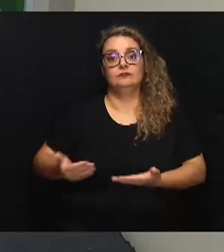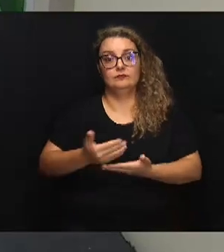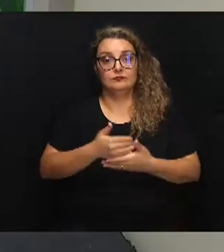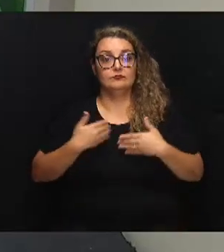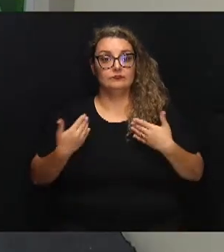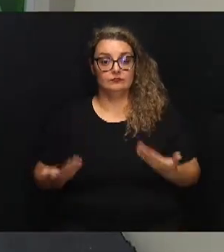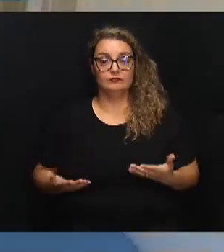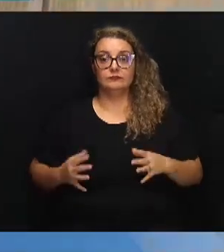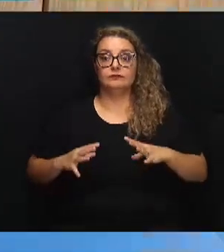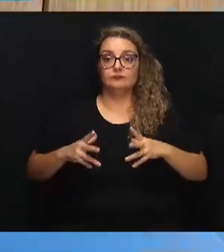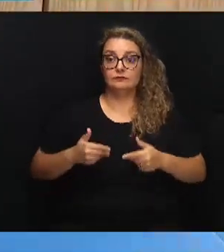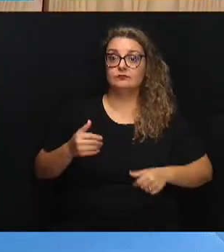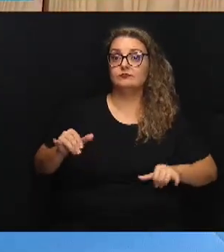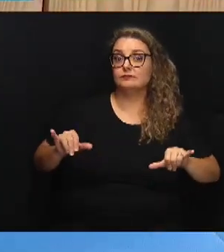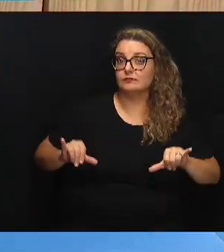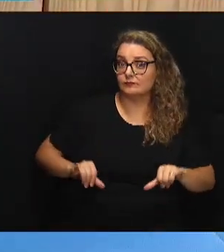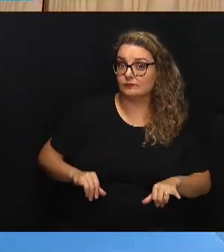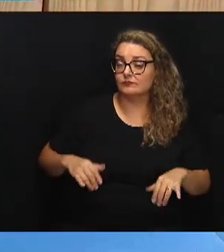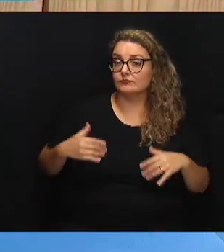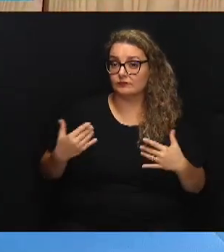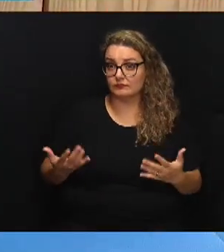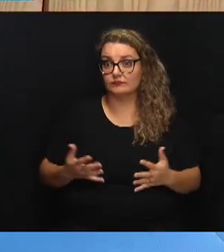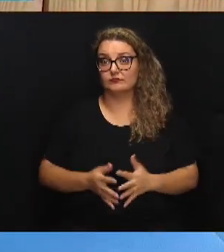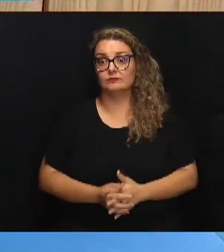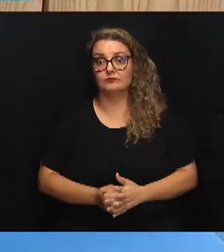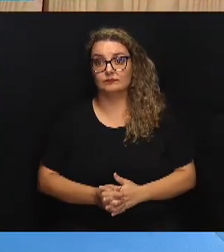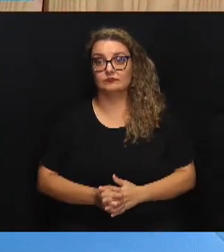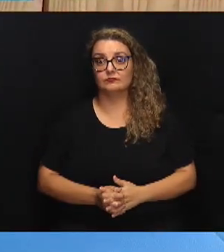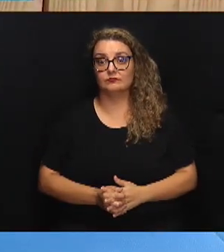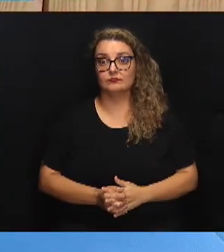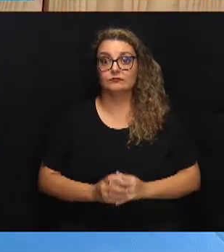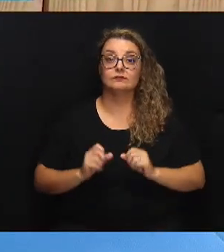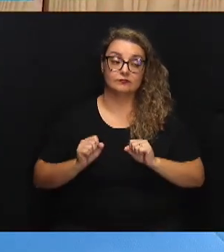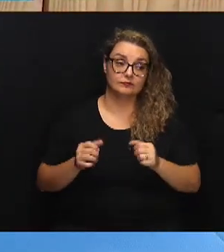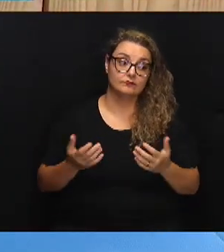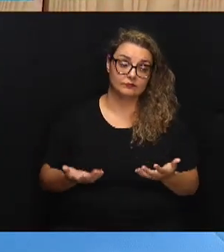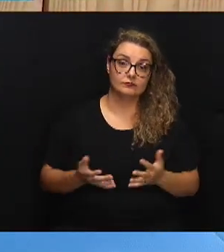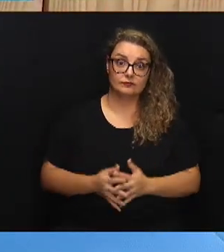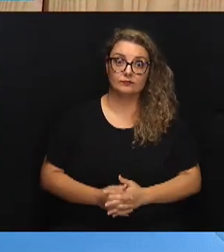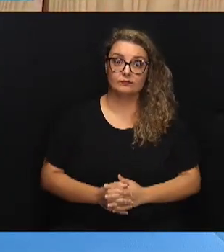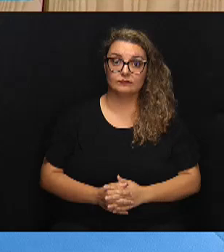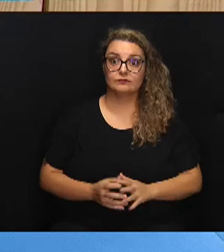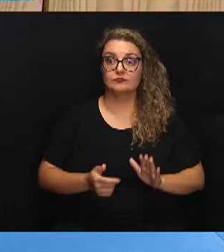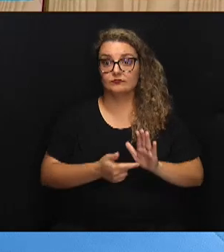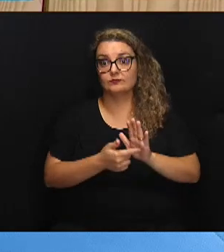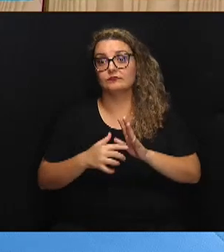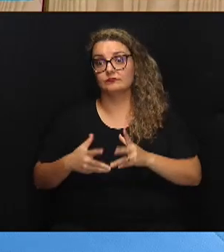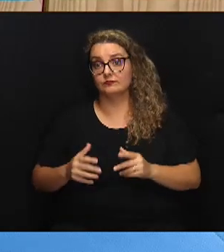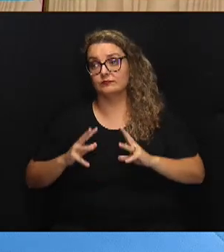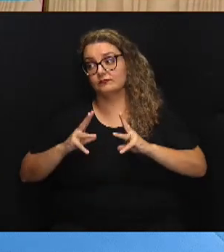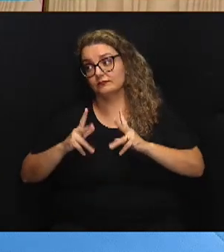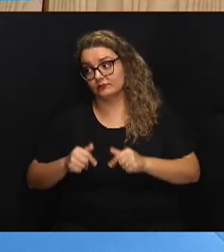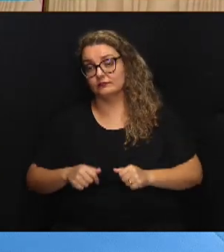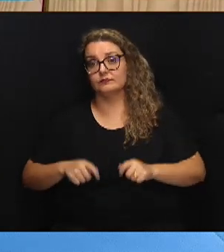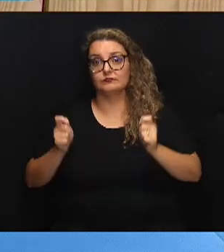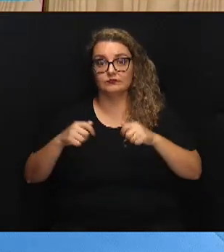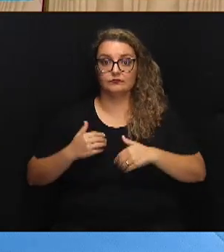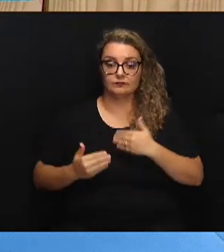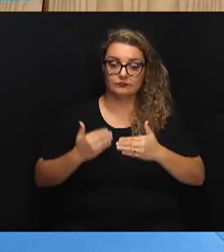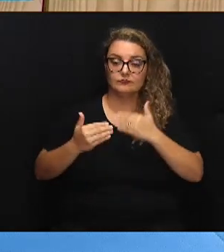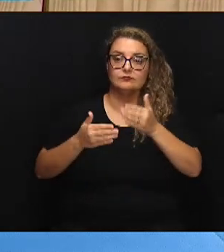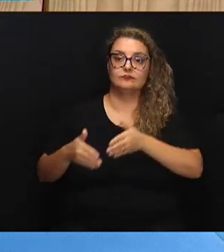enfim, todos esses sofrimentos e poder, né, dentro do possível, construir caminhos